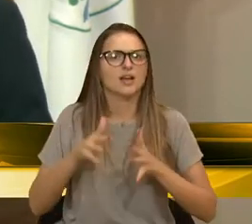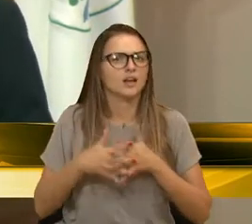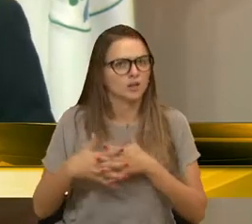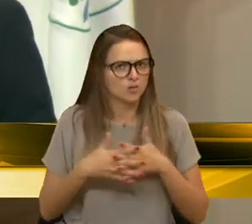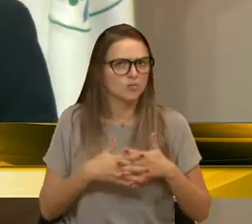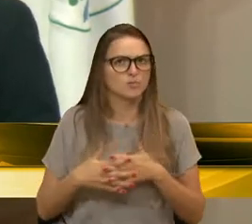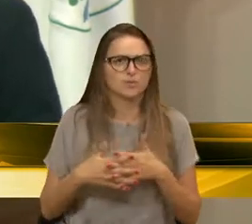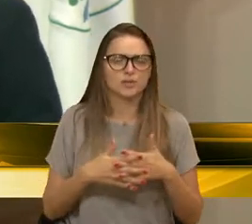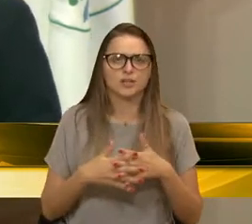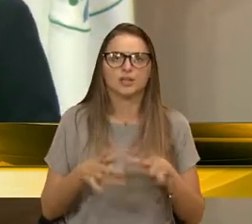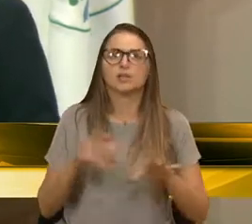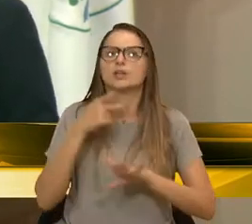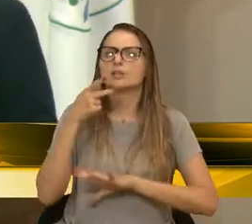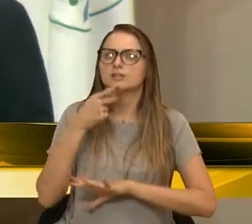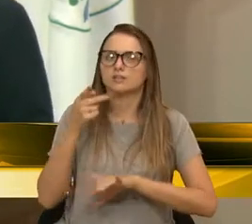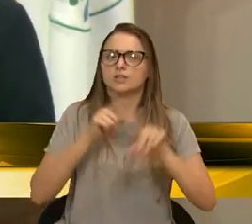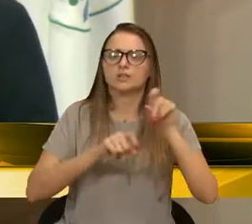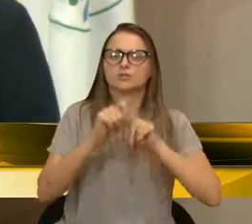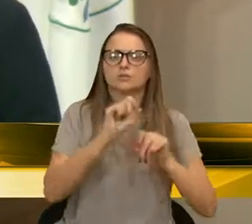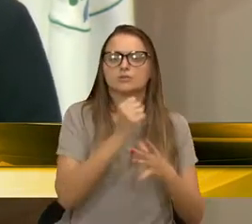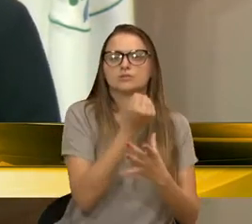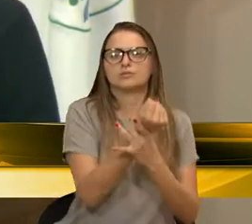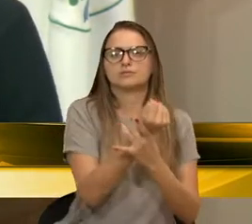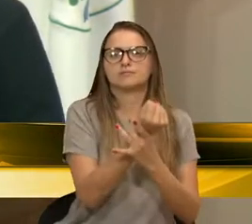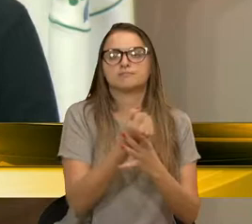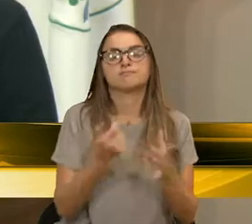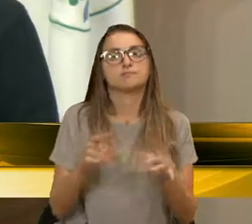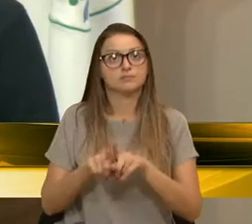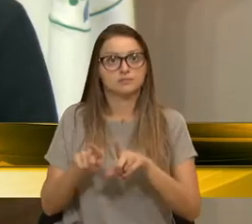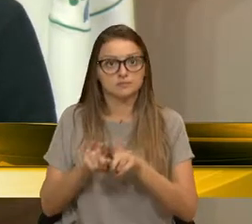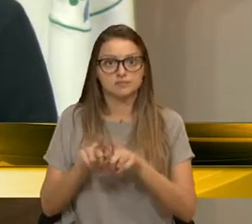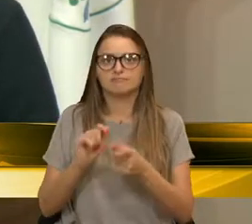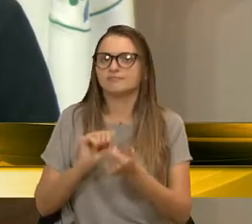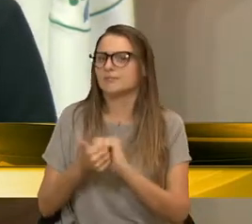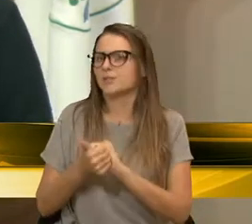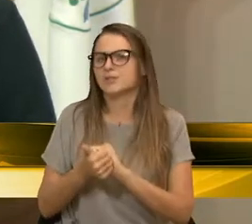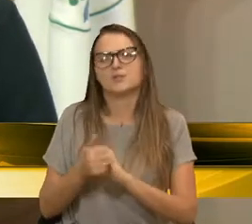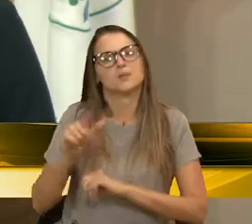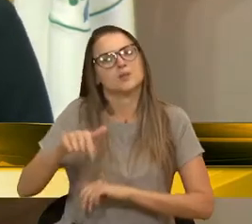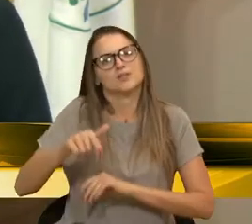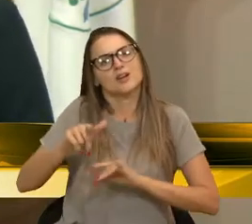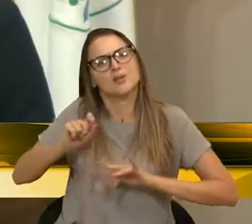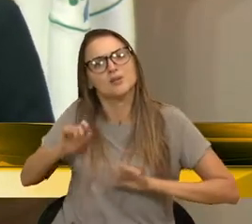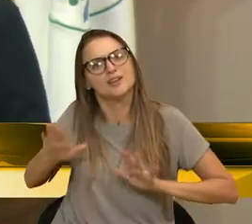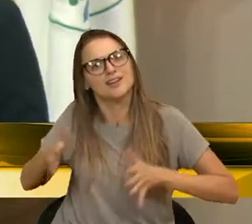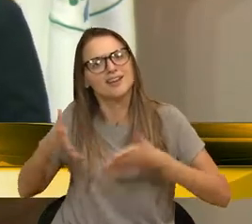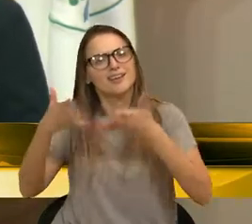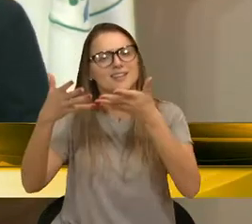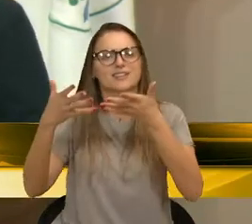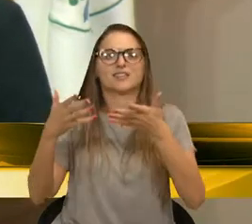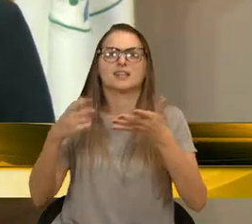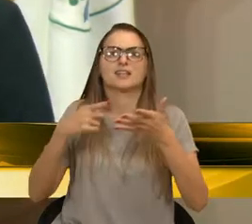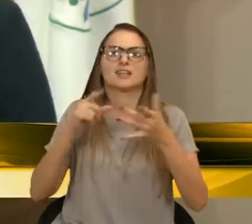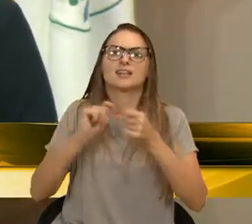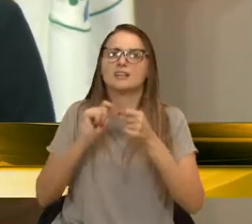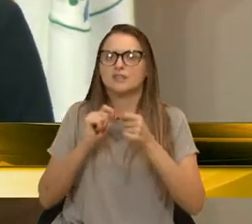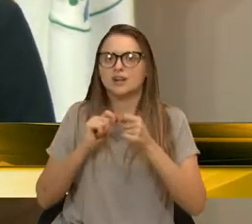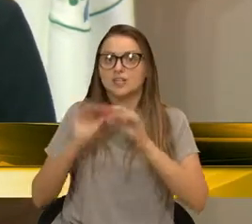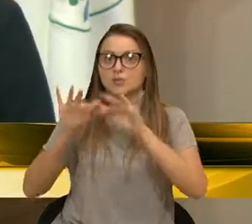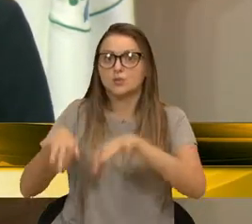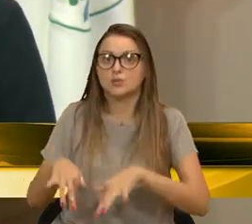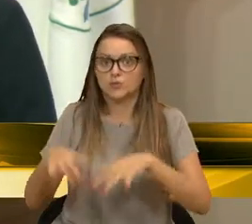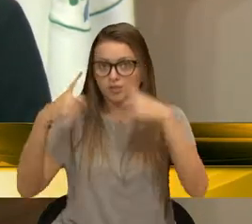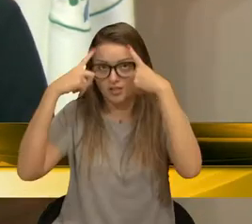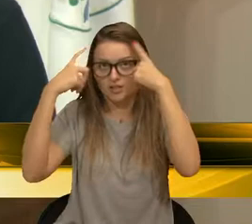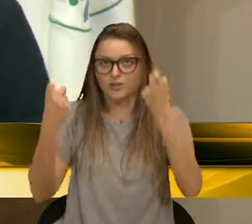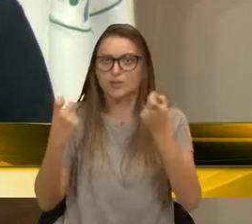complicada. E, falando em segurança, a gente não pode esquecer que o esporte é um dos propulsores, né, que inibe esse tipo